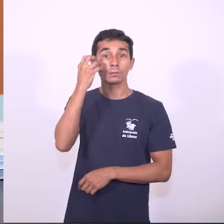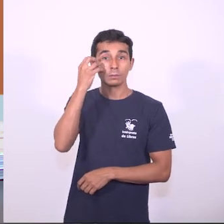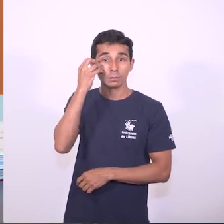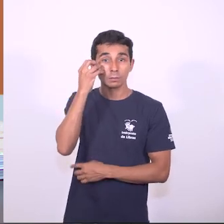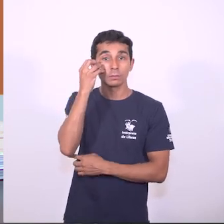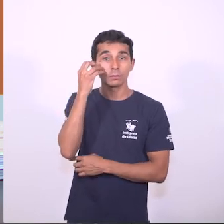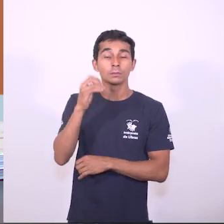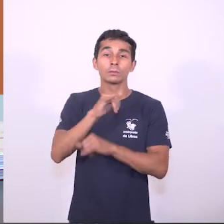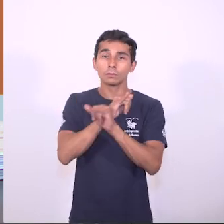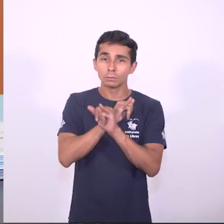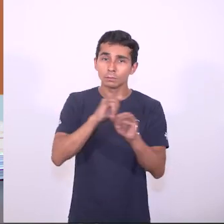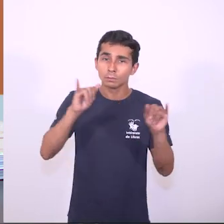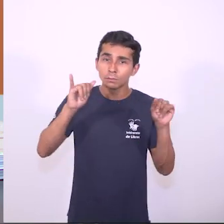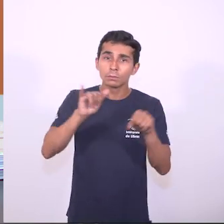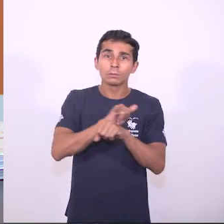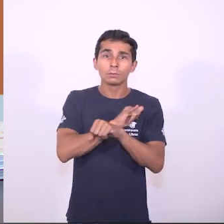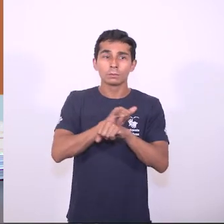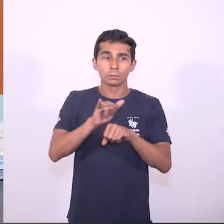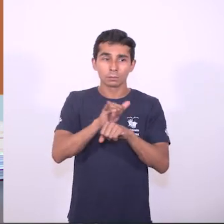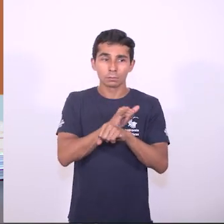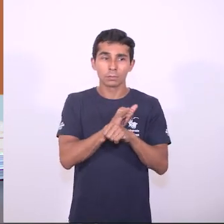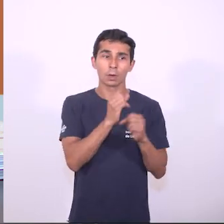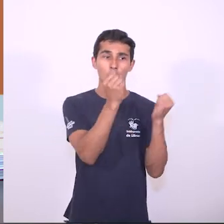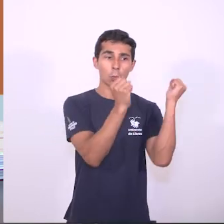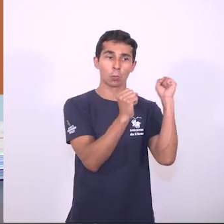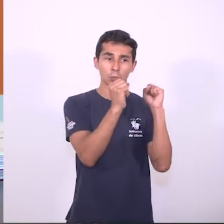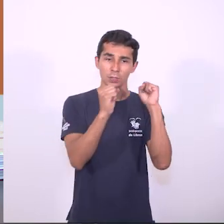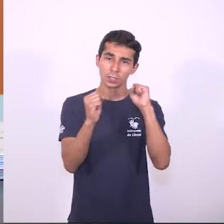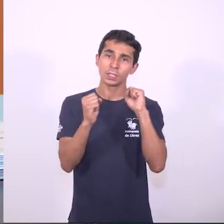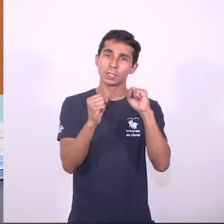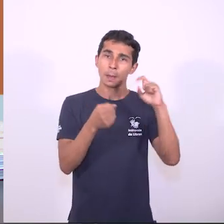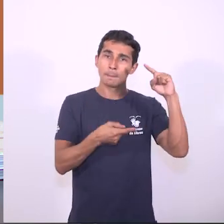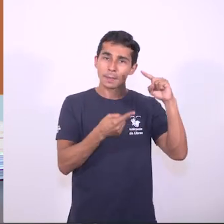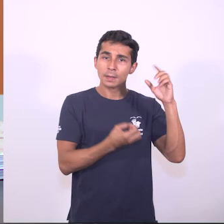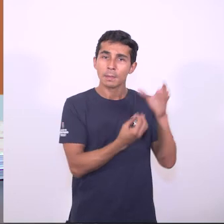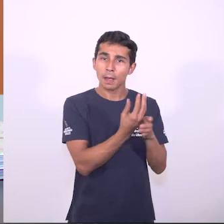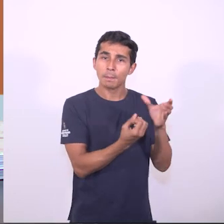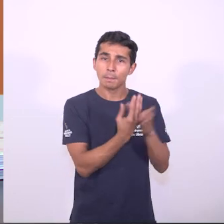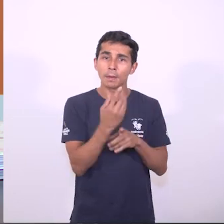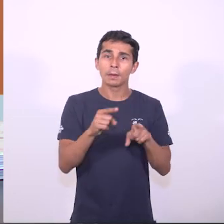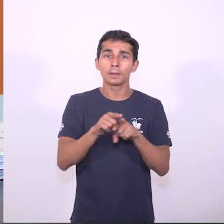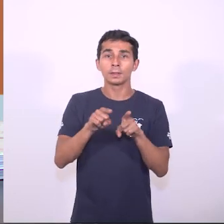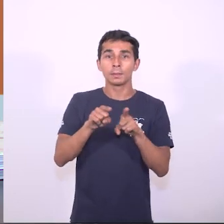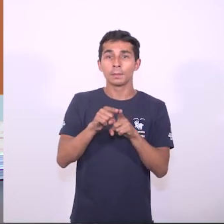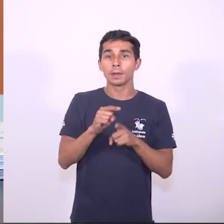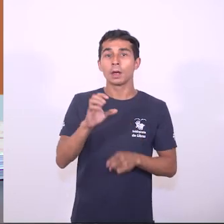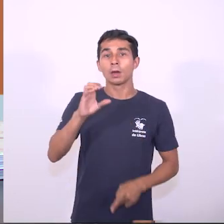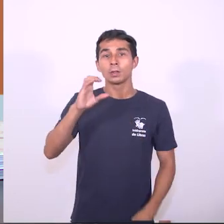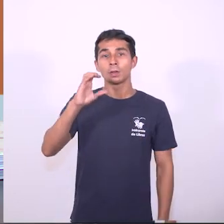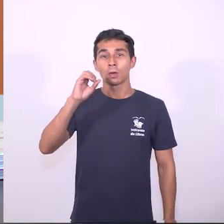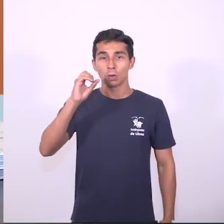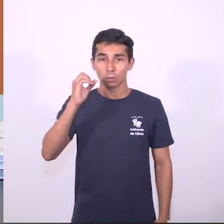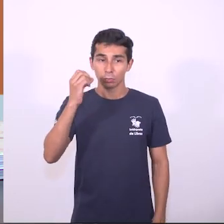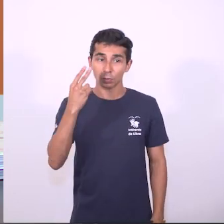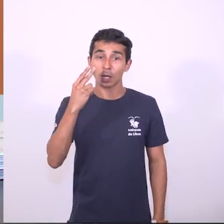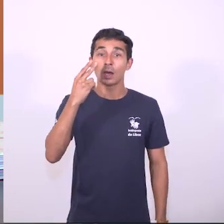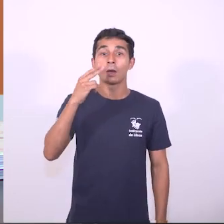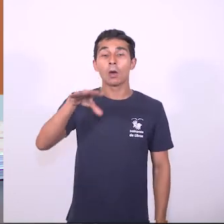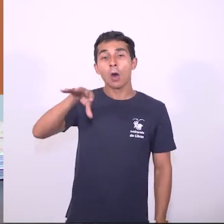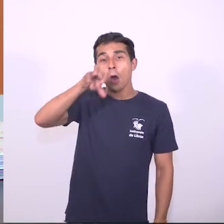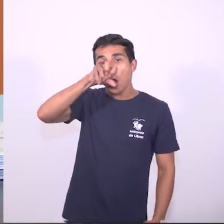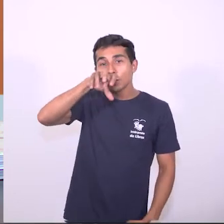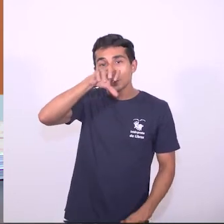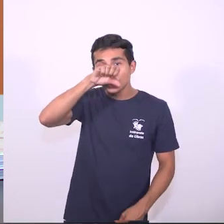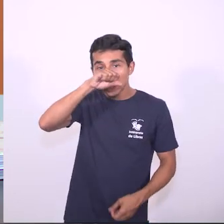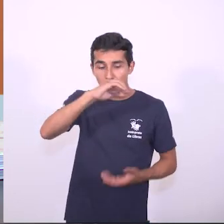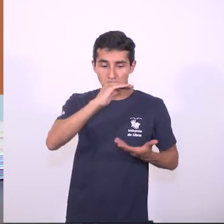os 400 cilindros novos de oxigênio, a gente possa fazer a ampliação dos leitos, sobretudo nos